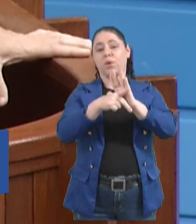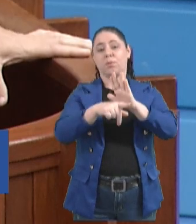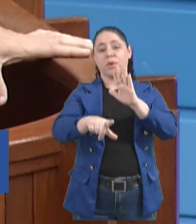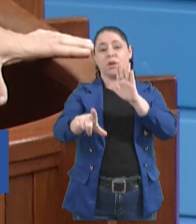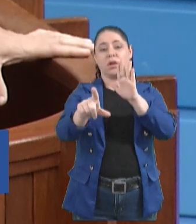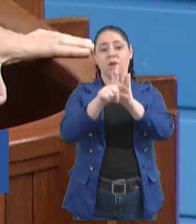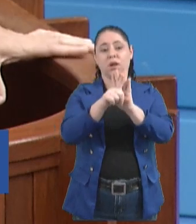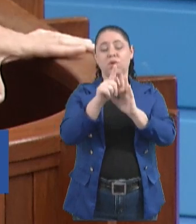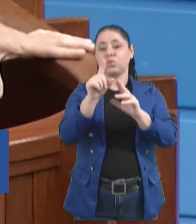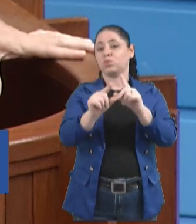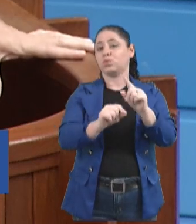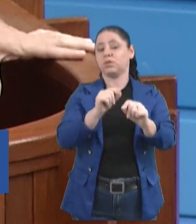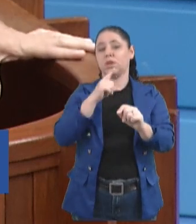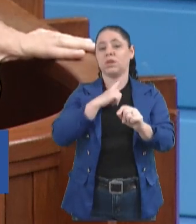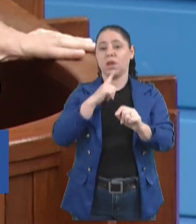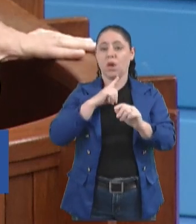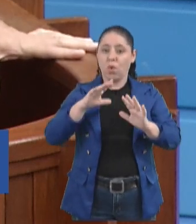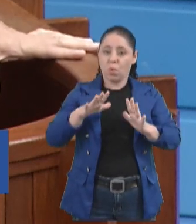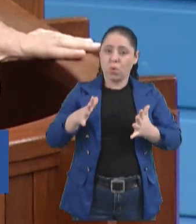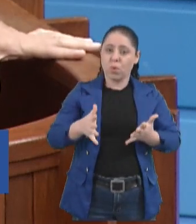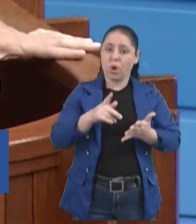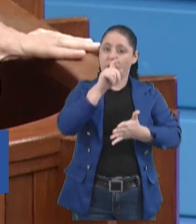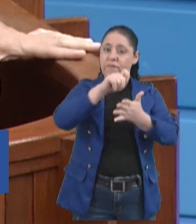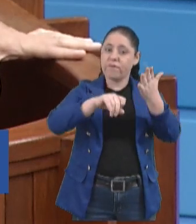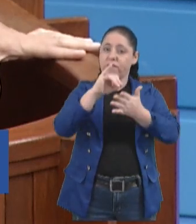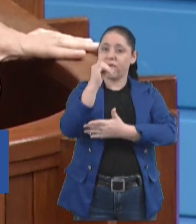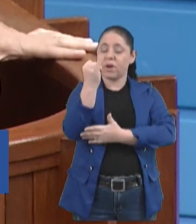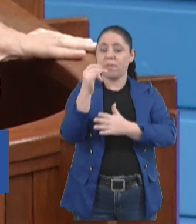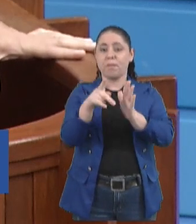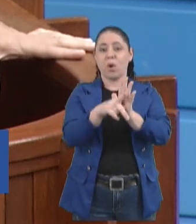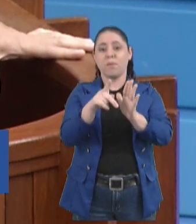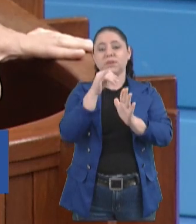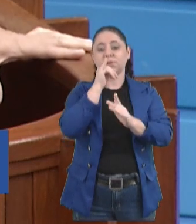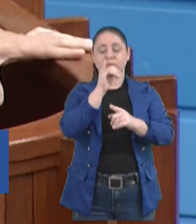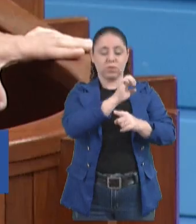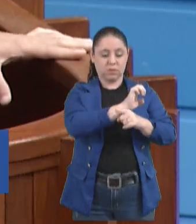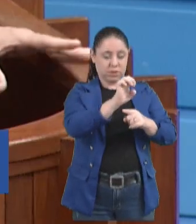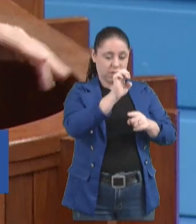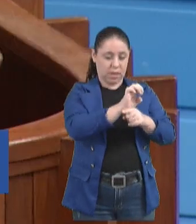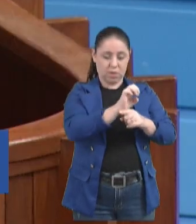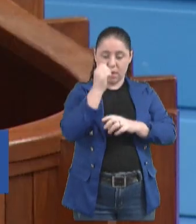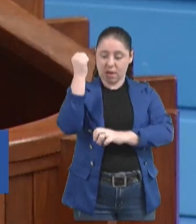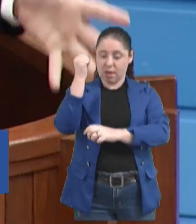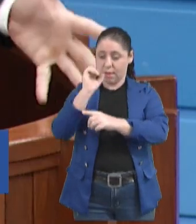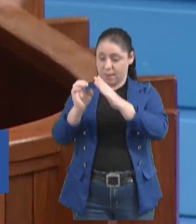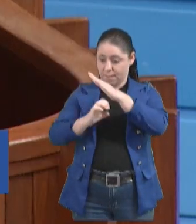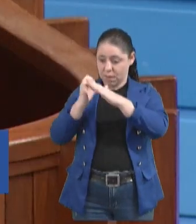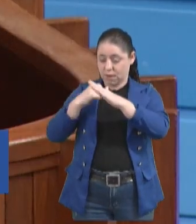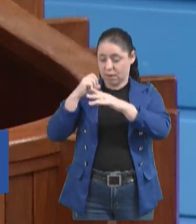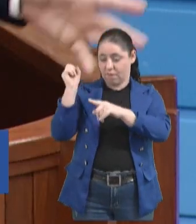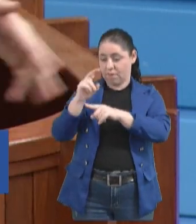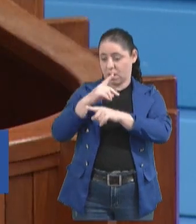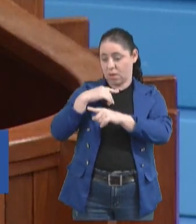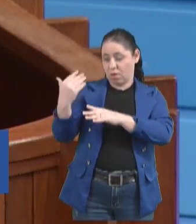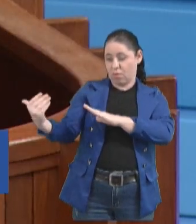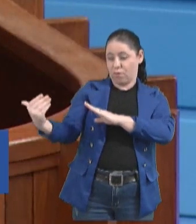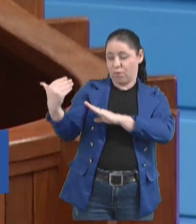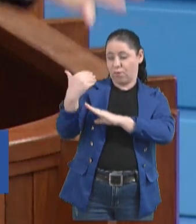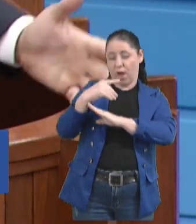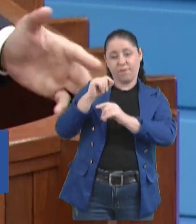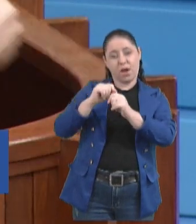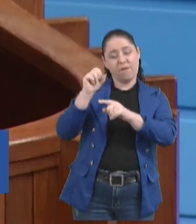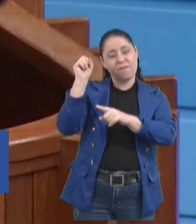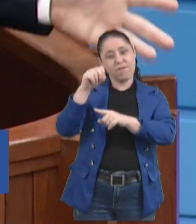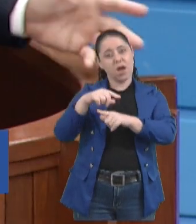que concede incentivos fiscais, né, do Estado para as empresas virem para cá,